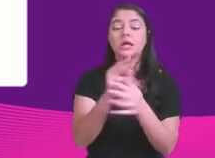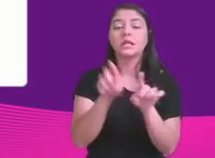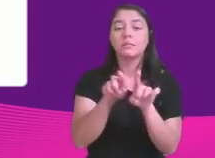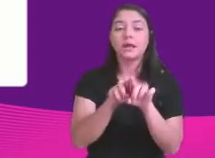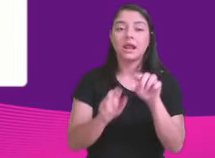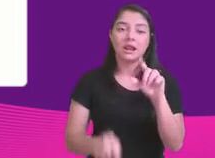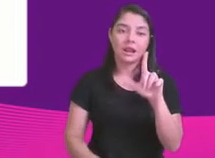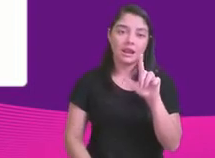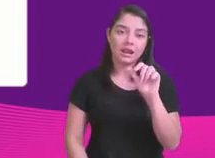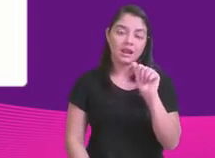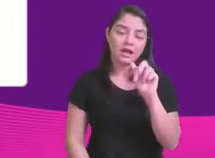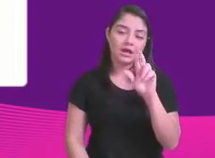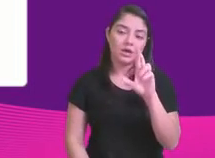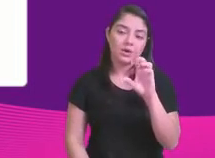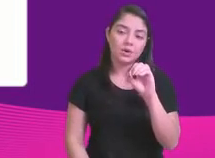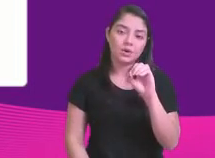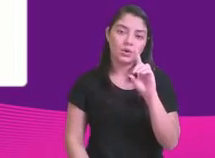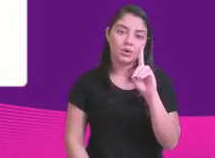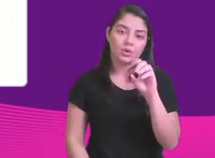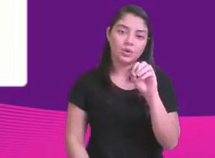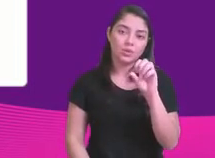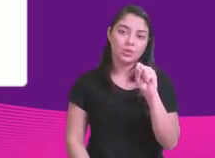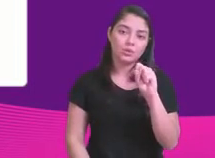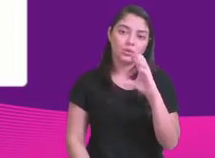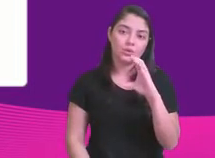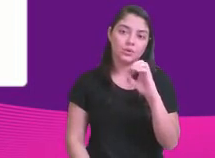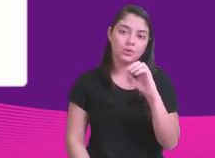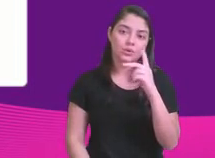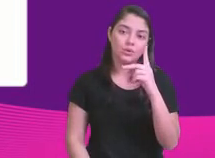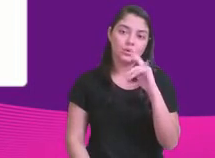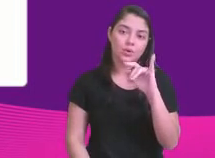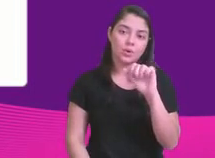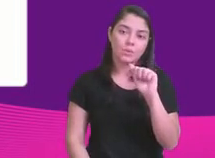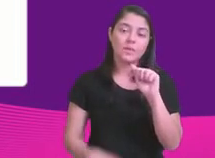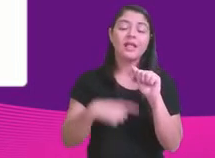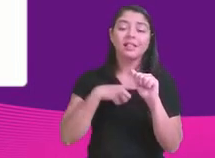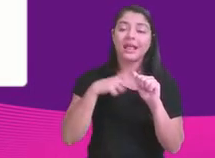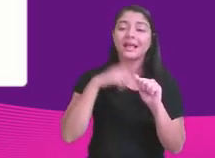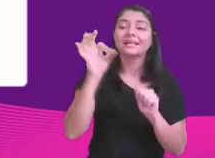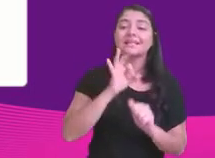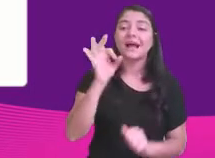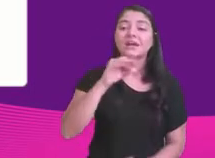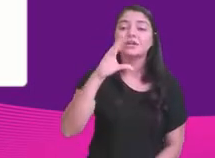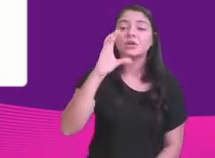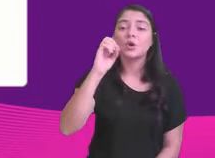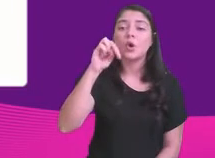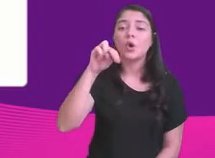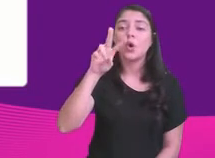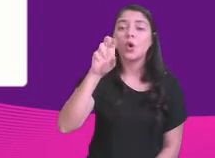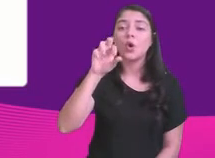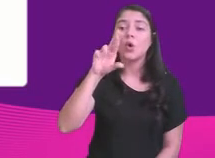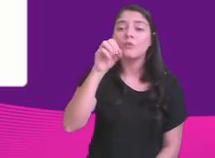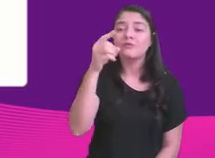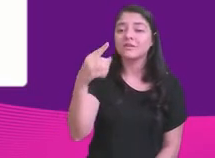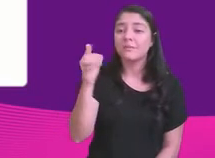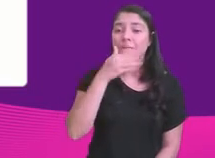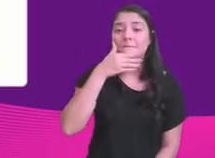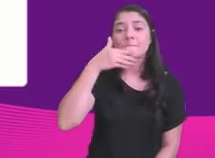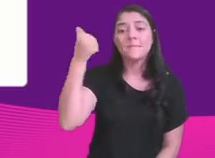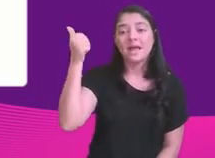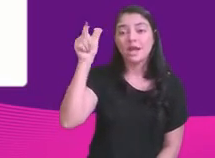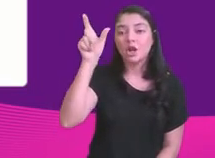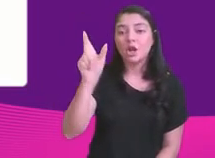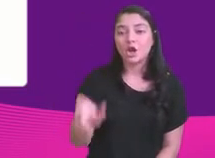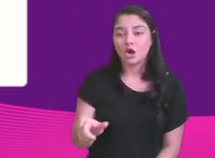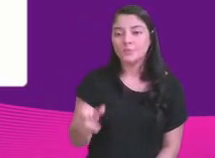nós temos, obviamente, uma taxa de conversão muito menor nos pacientes masculinos, 3 vezes menor em